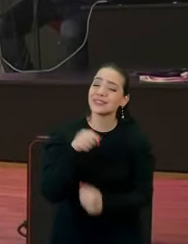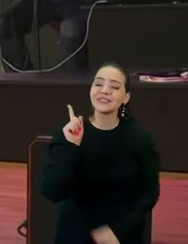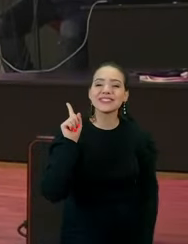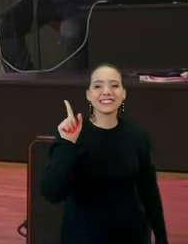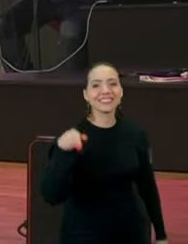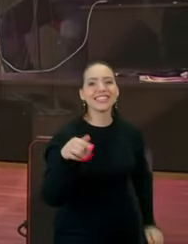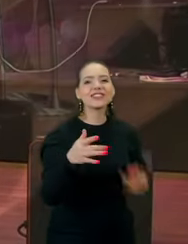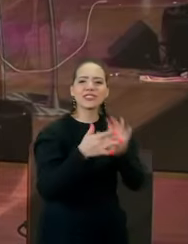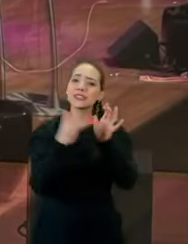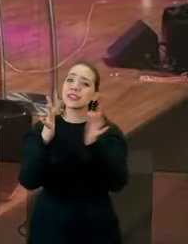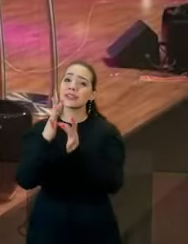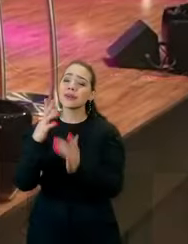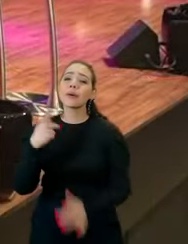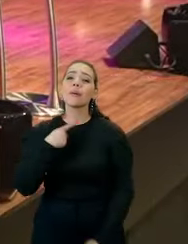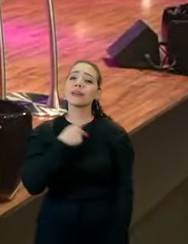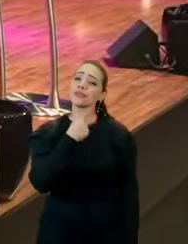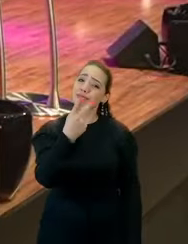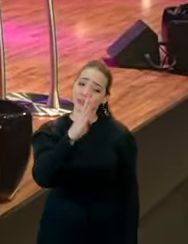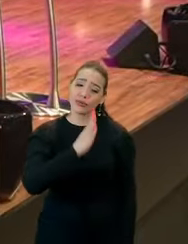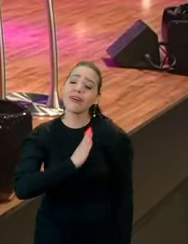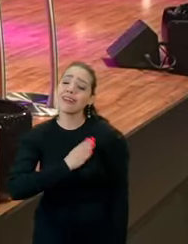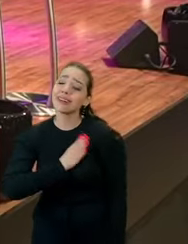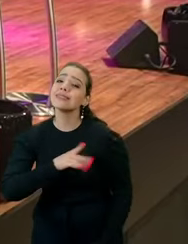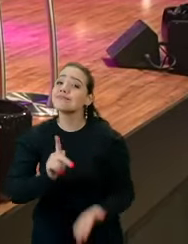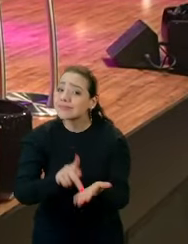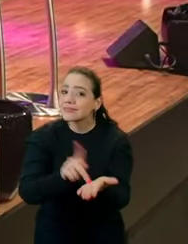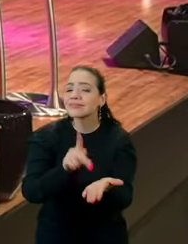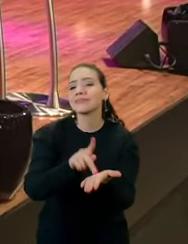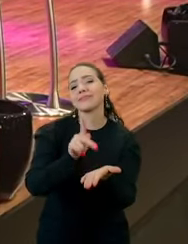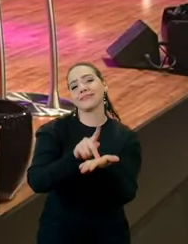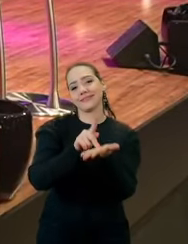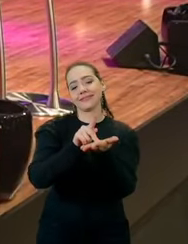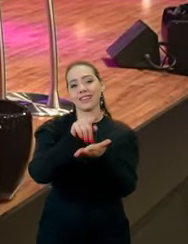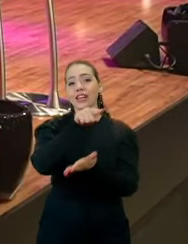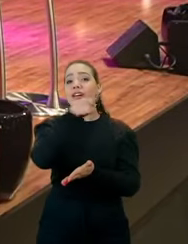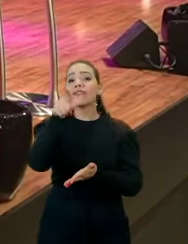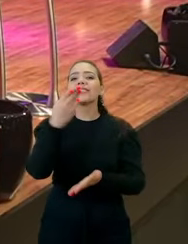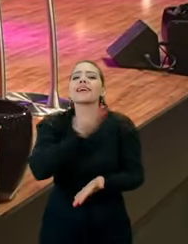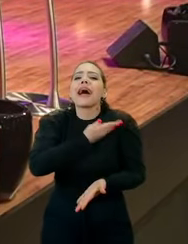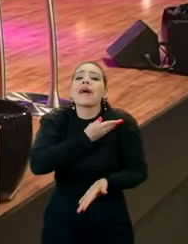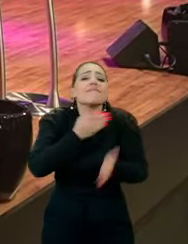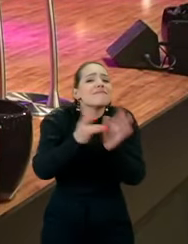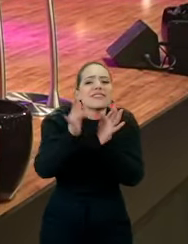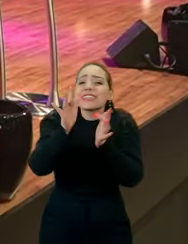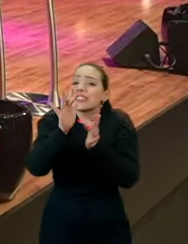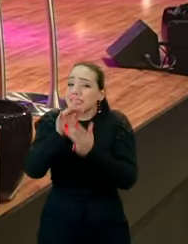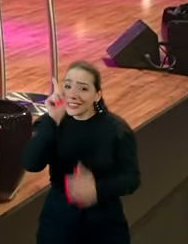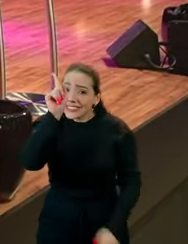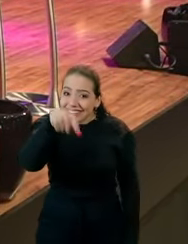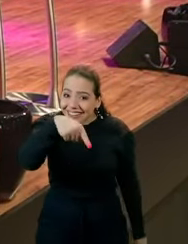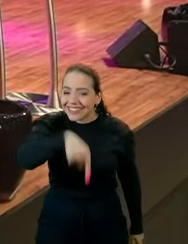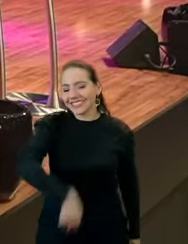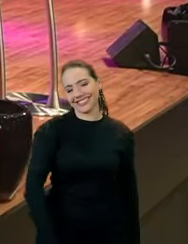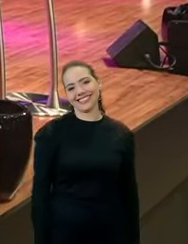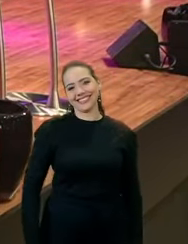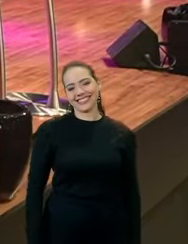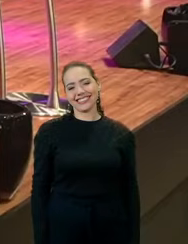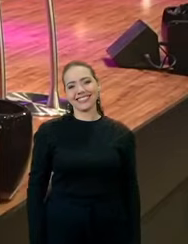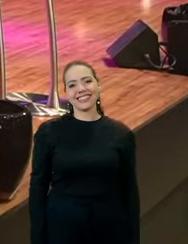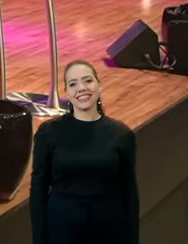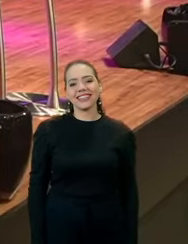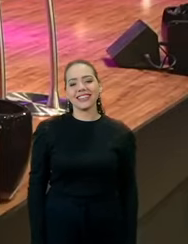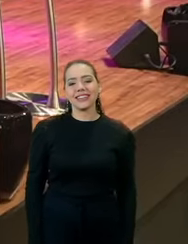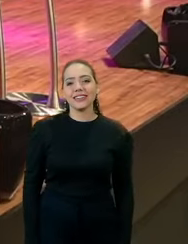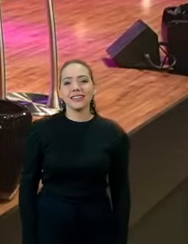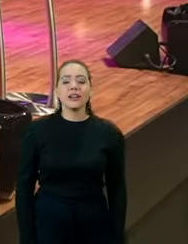pastor. Jesus é o pastor do teu coração. Você é amiga dele. Sua amiga do... Esses dias eu